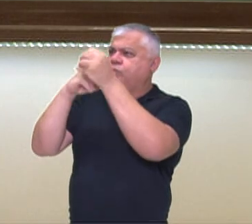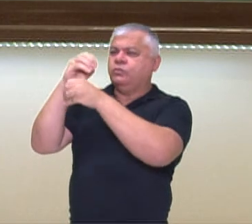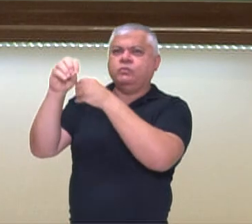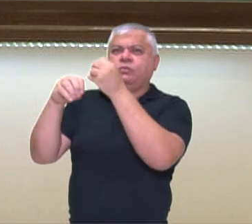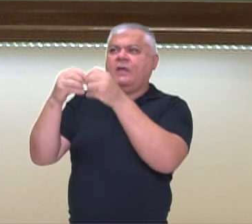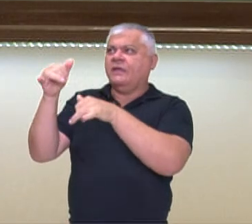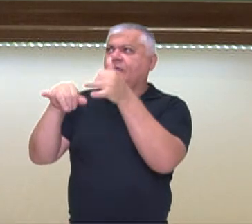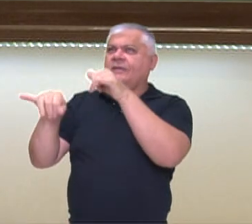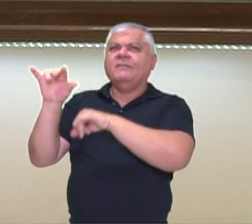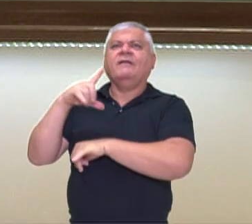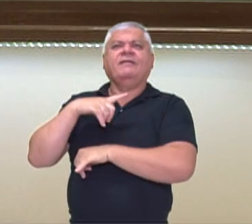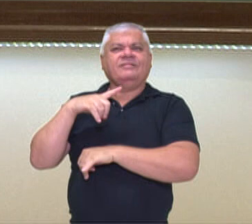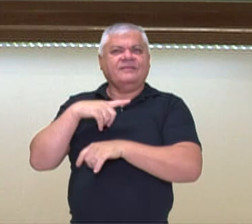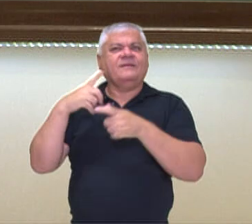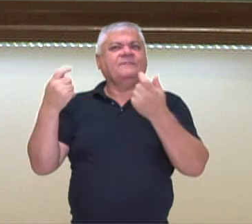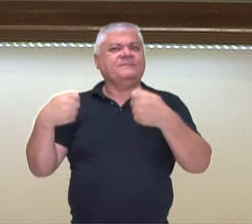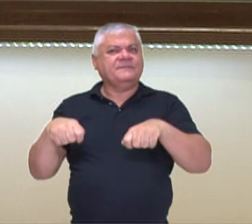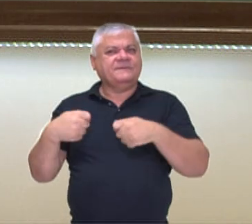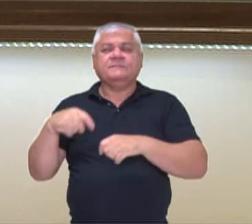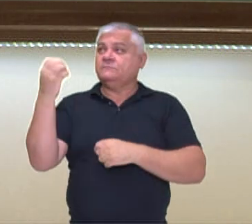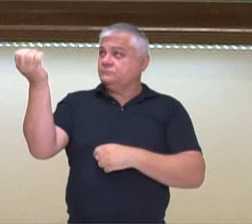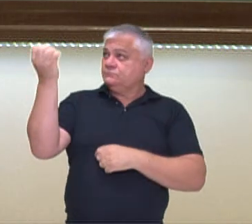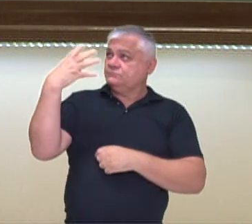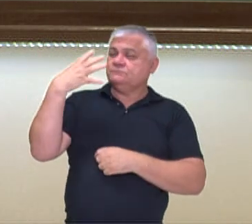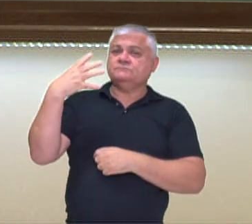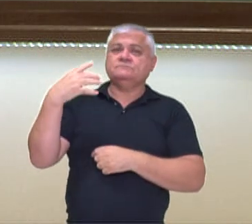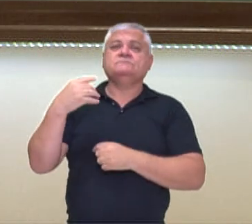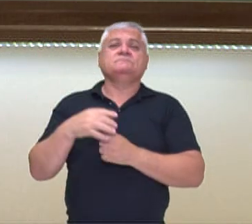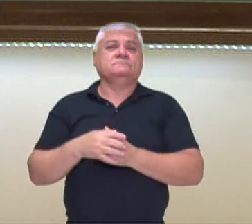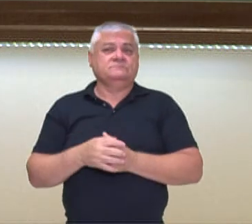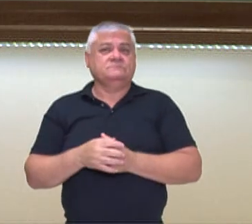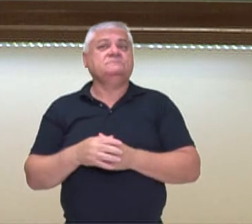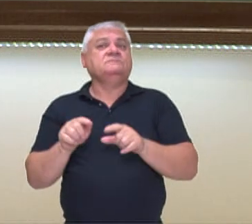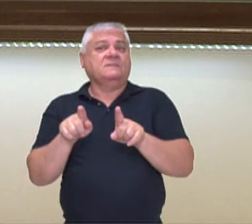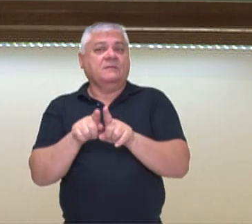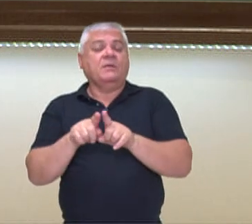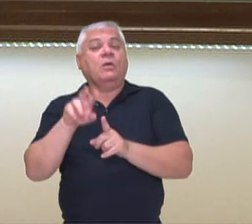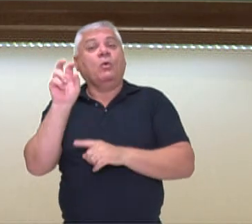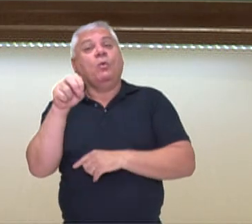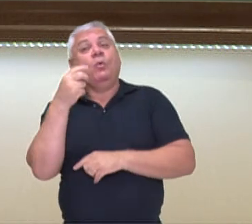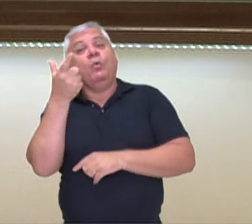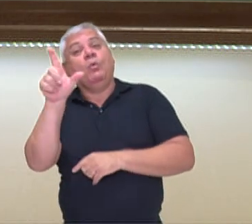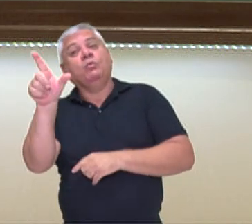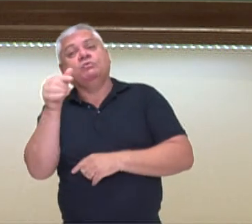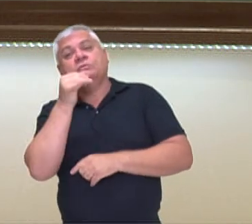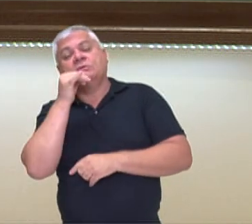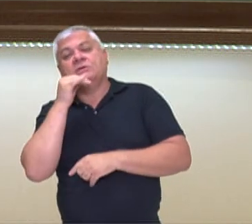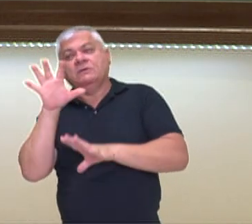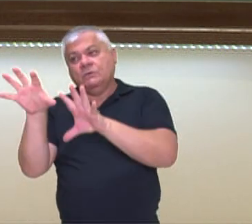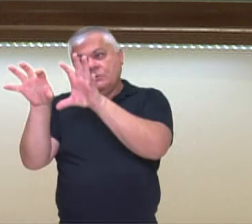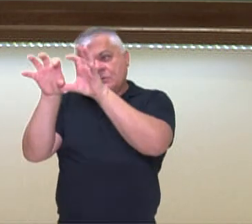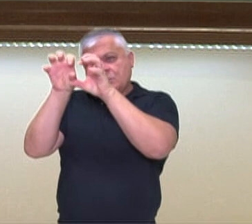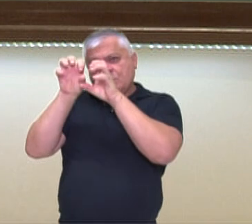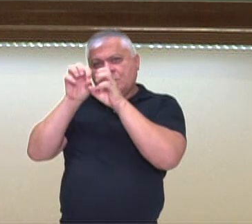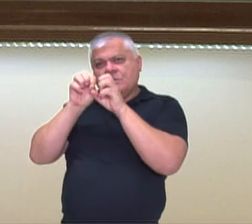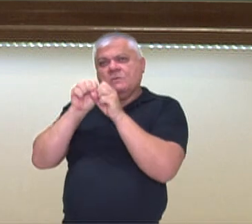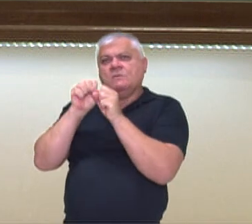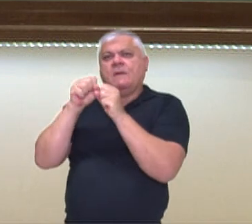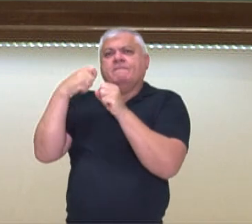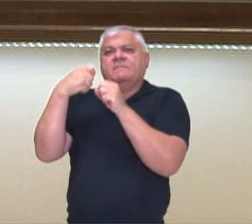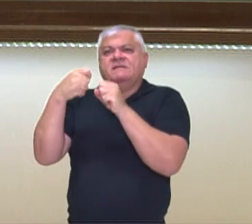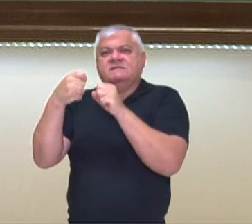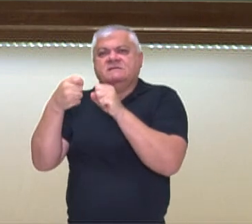ocorrer. E outras, elas precisam se manter, enfim, no escuro. Vocês já viram, por